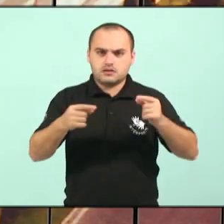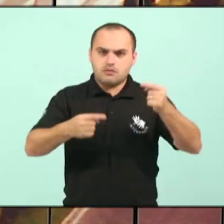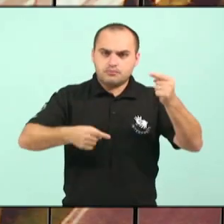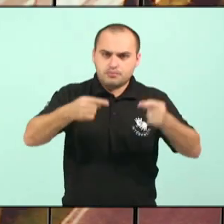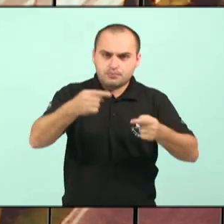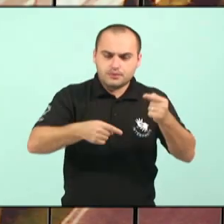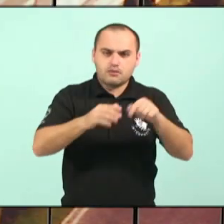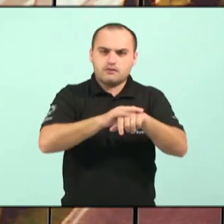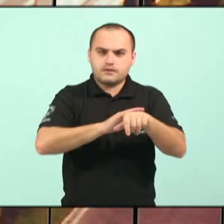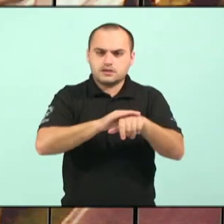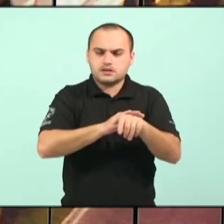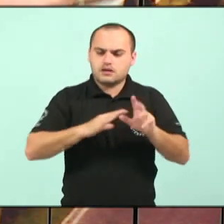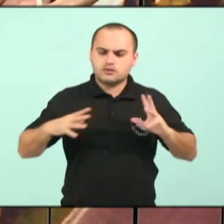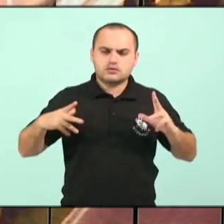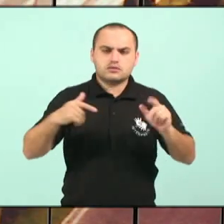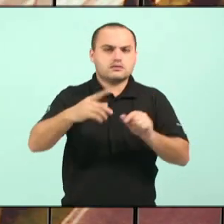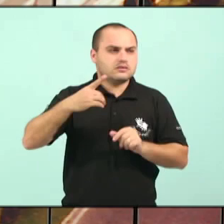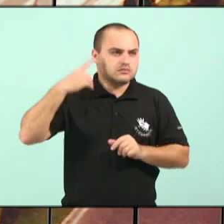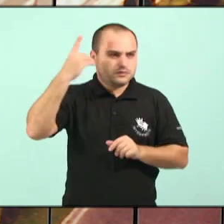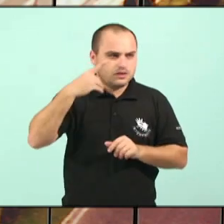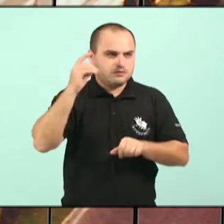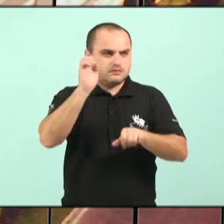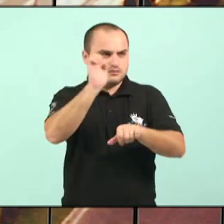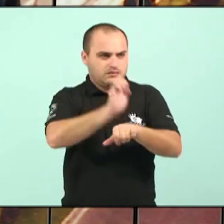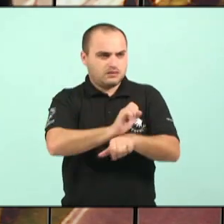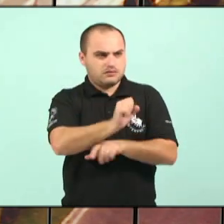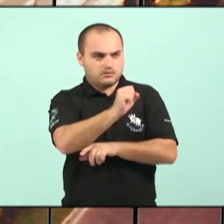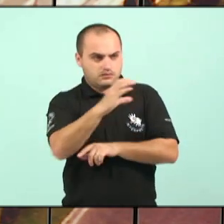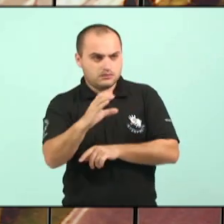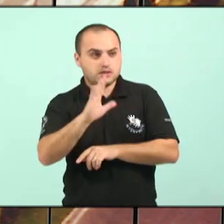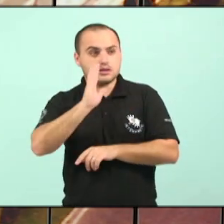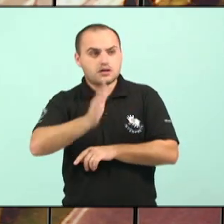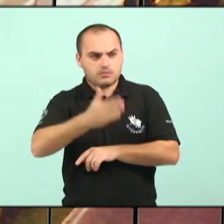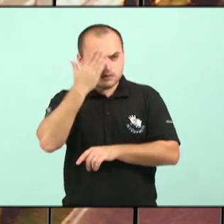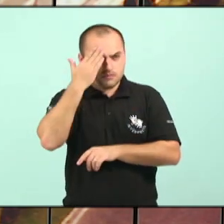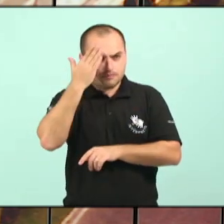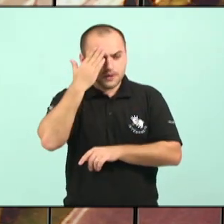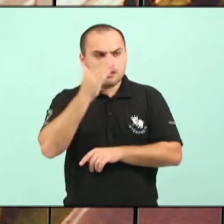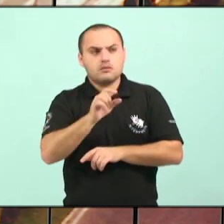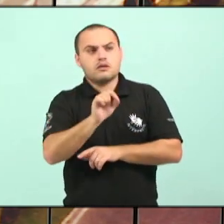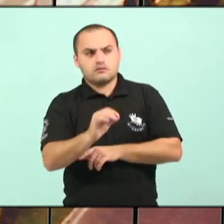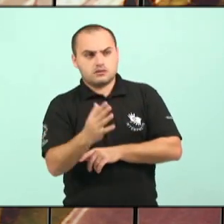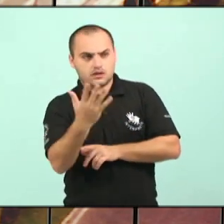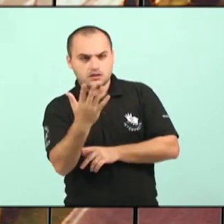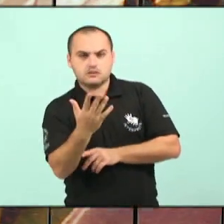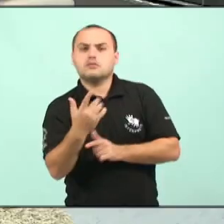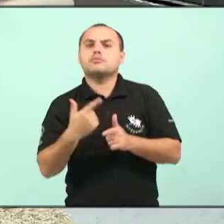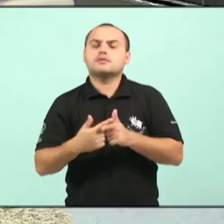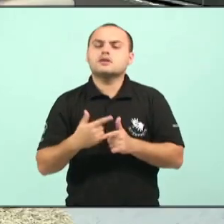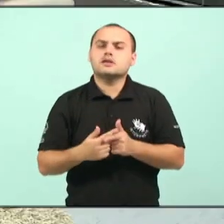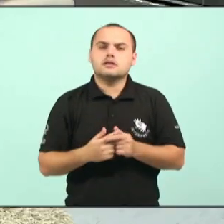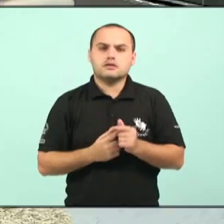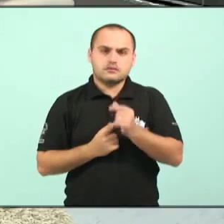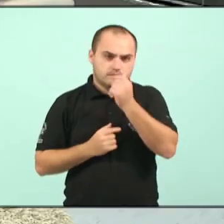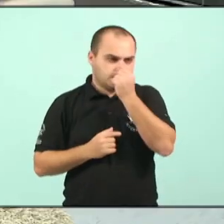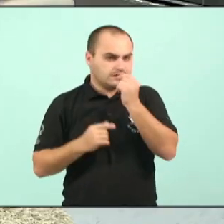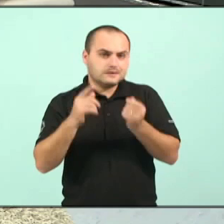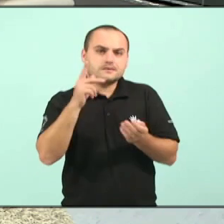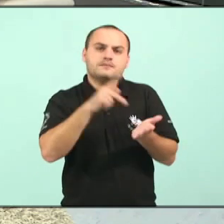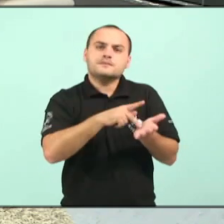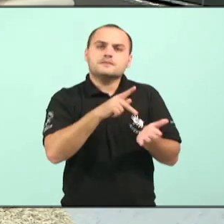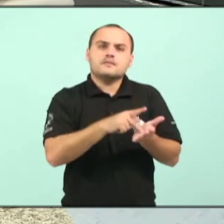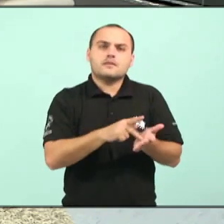bancada catarinense, deputados, senadores, enfim, já para saberem da situação. Por quê? Porque, na verdade, o